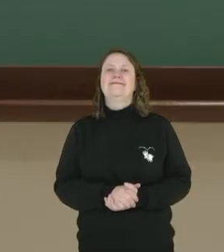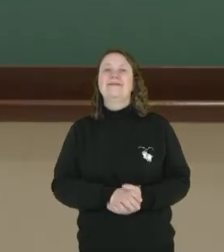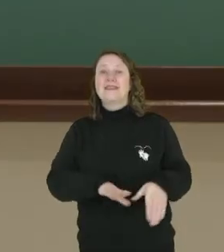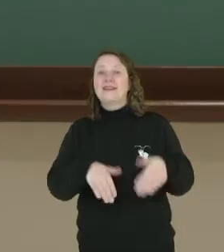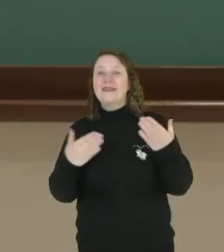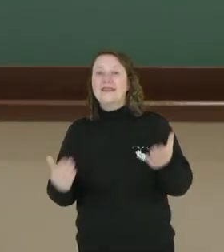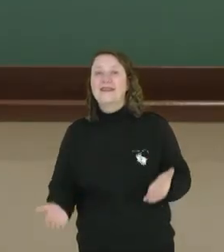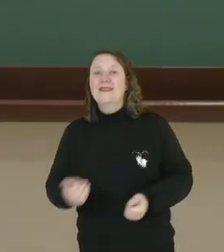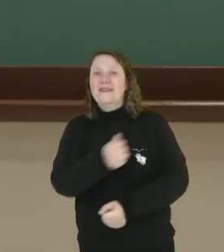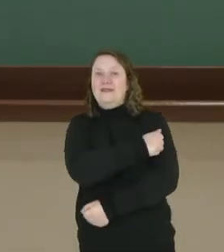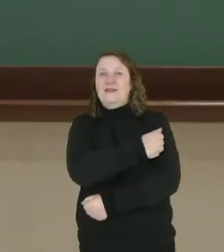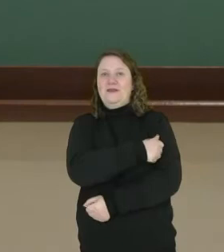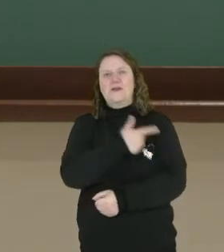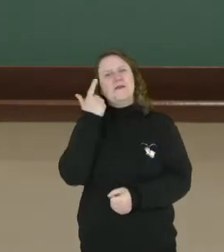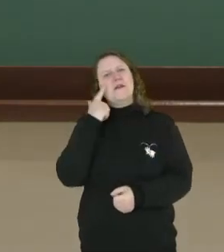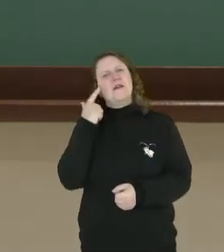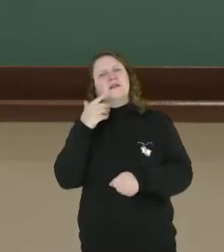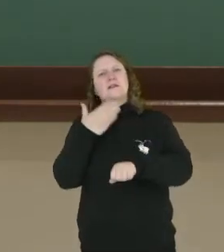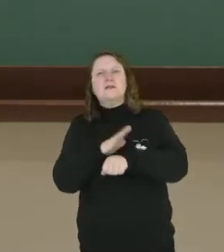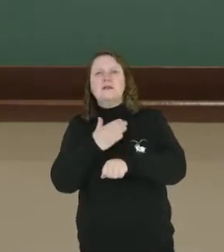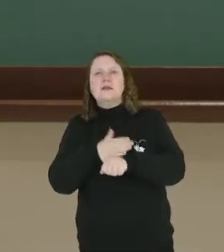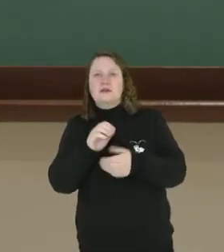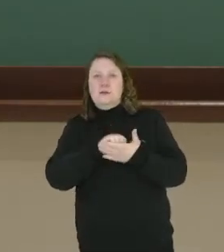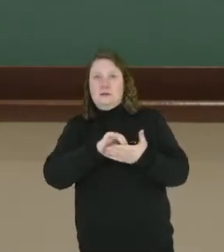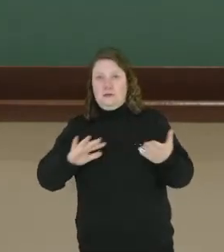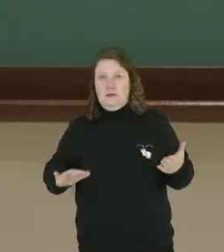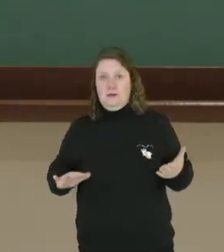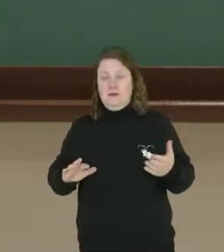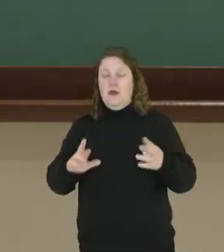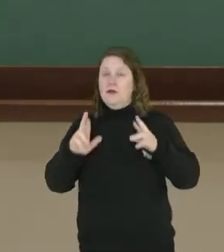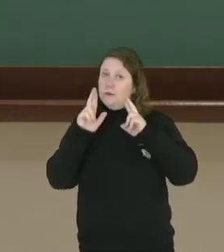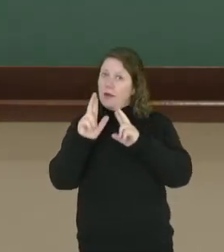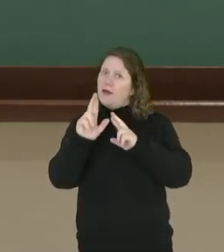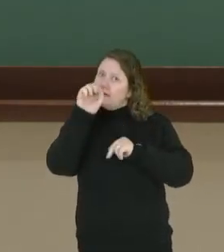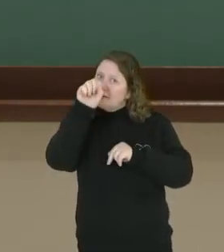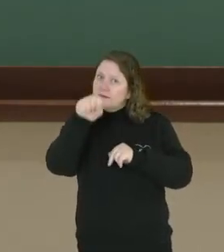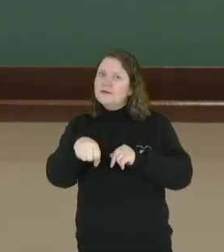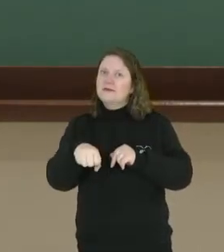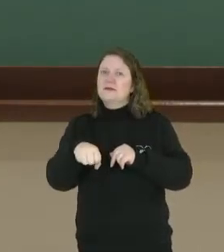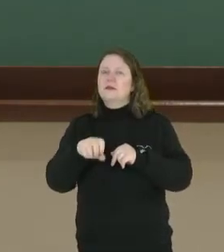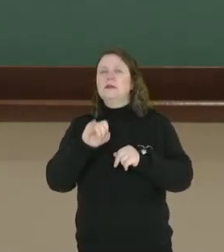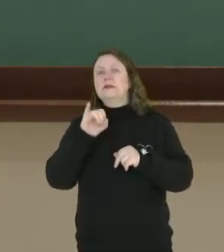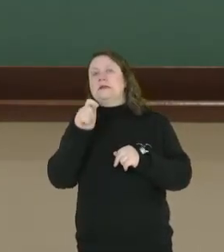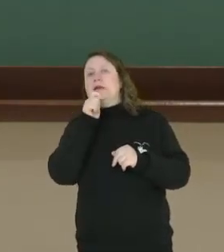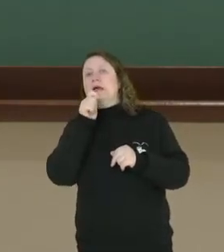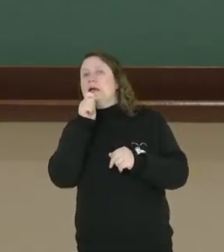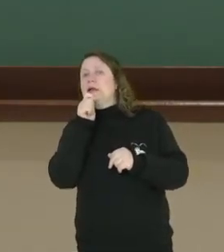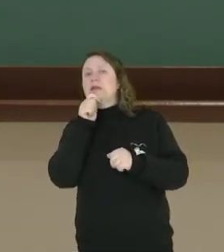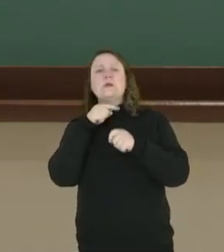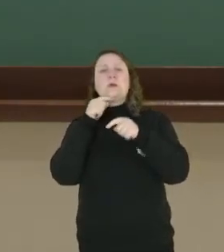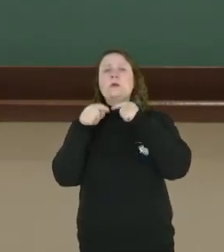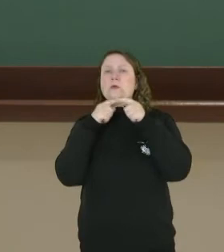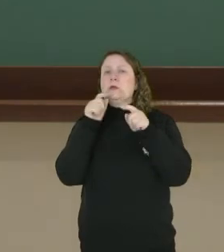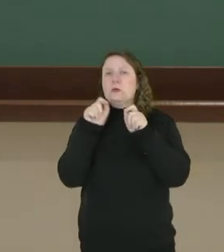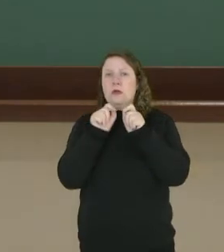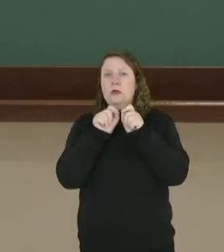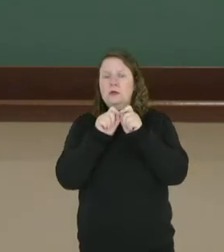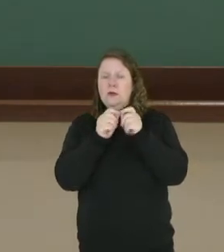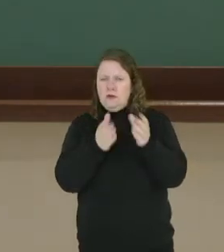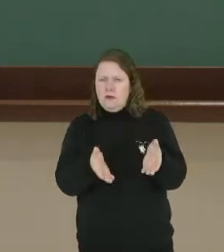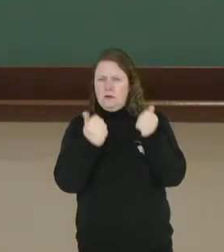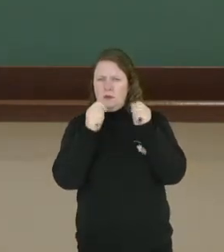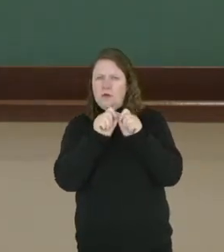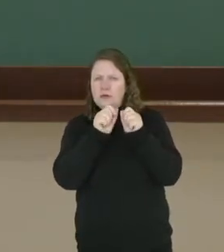E aí, meus queridos, vocês conseguiram resolver esse exercício aqui? Eu espero que sim, tá? Se não resolveram, não conseguiram, então acompanhem comigo aqui,